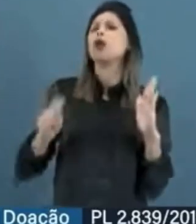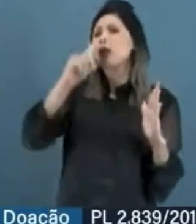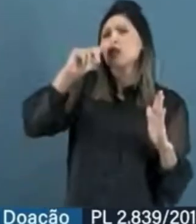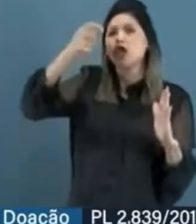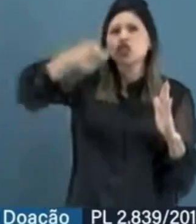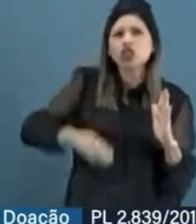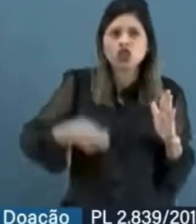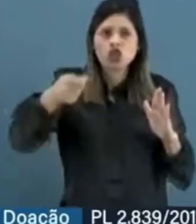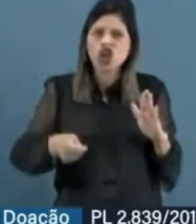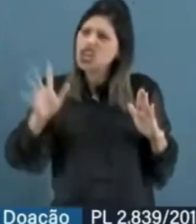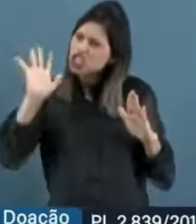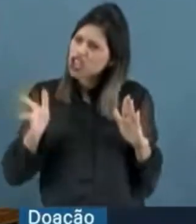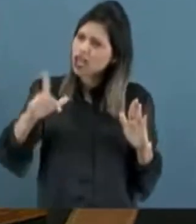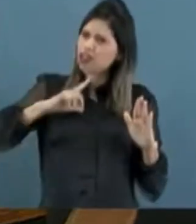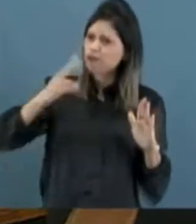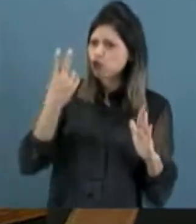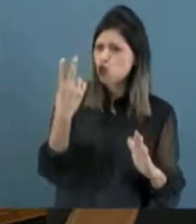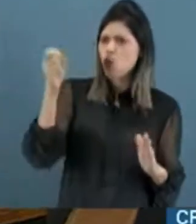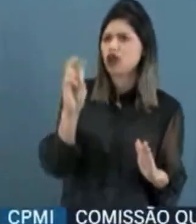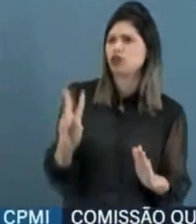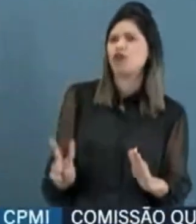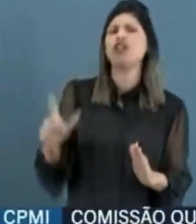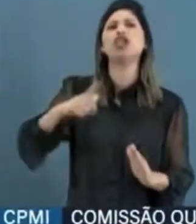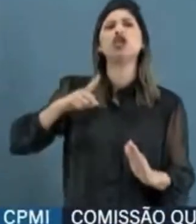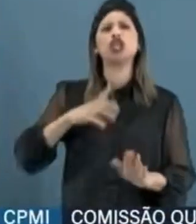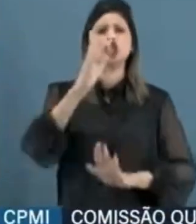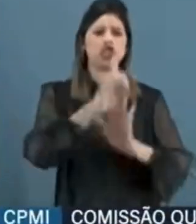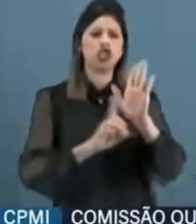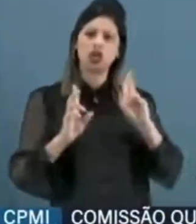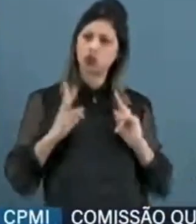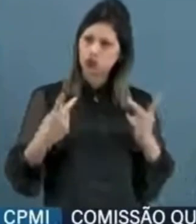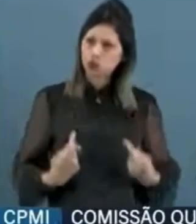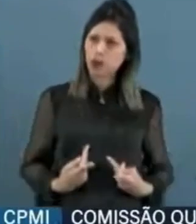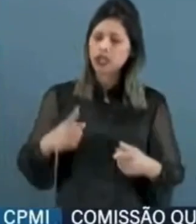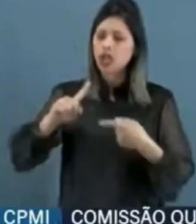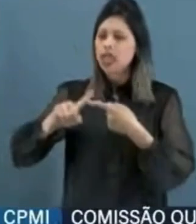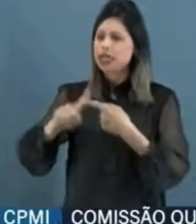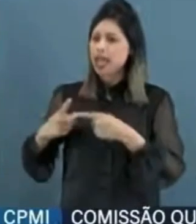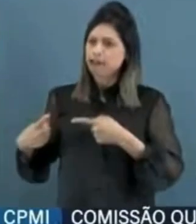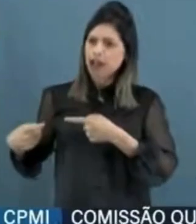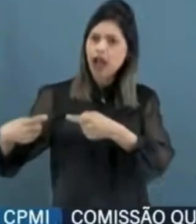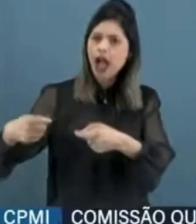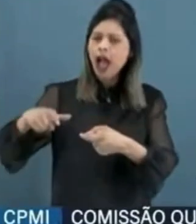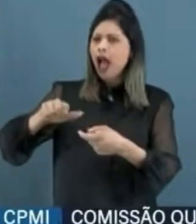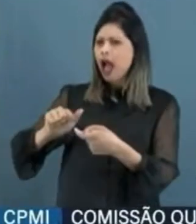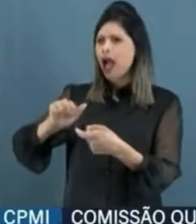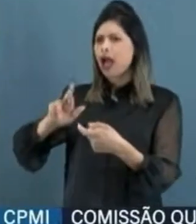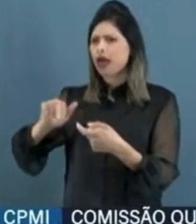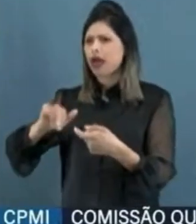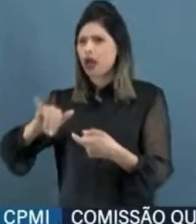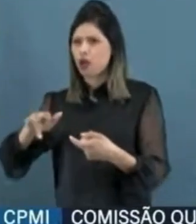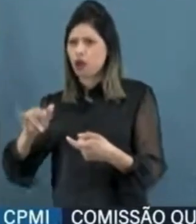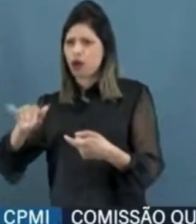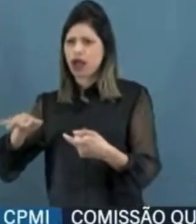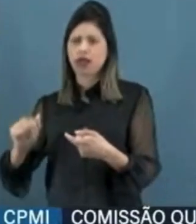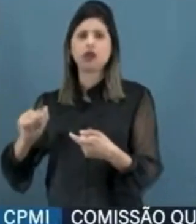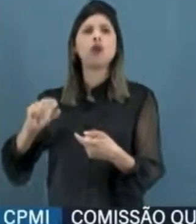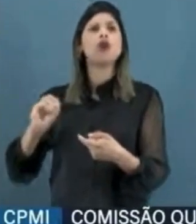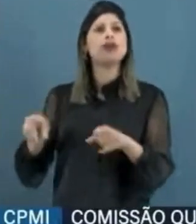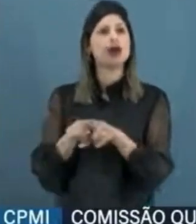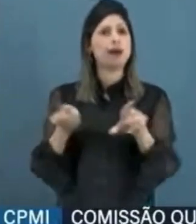condenados 2 vezes pela Corte Interamericana de Direitos Humanos, no caso da guerrilha do Araguaia e no caso de Vladimir Herzog. Mas